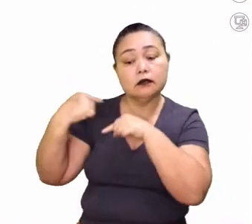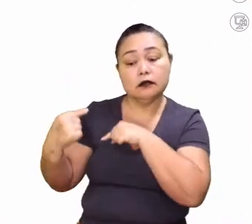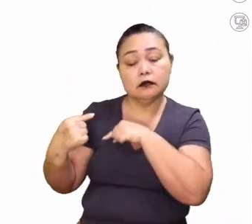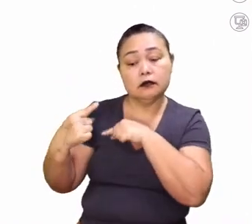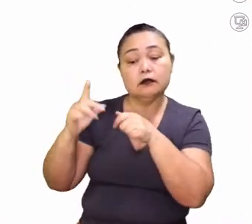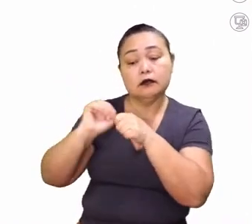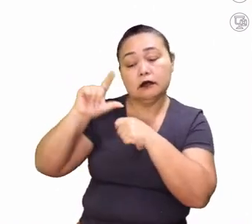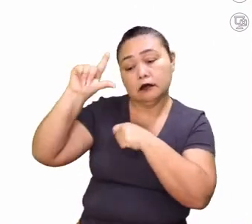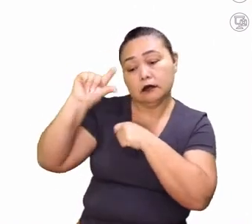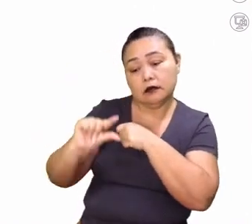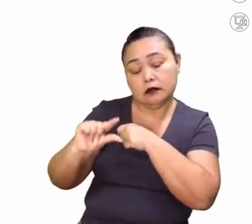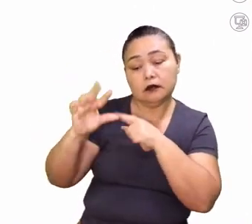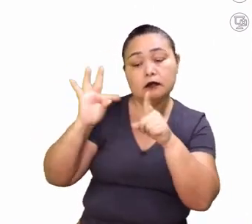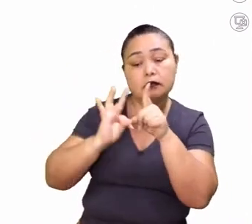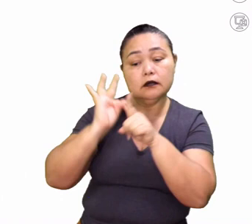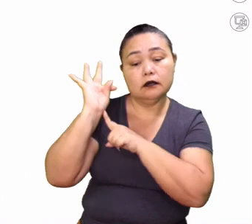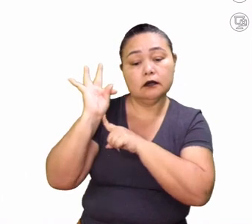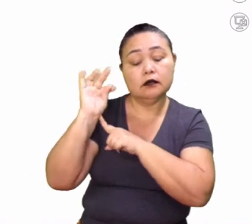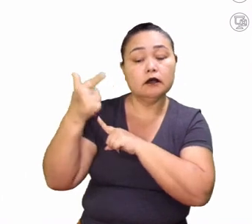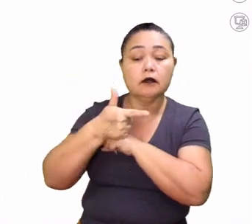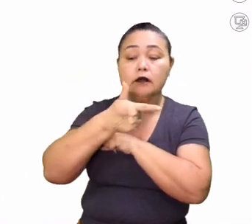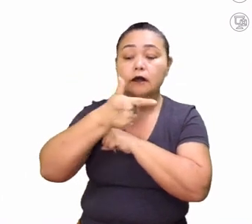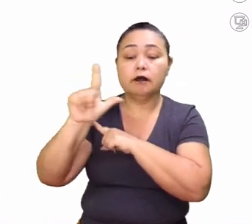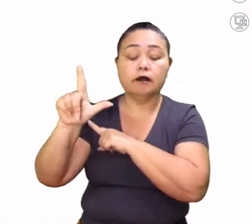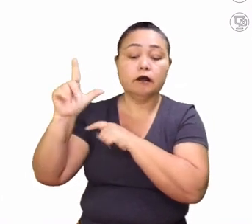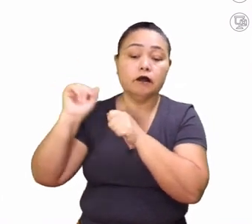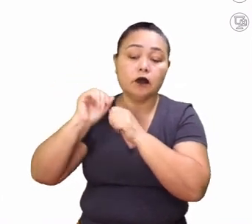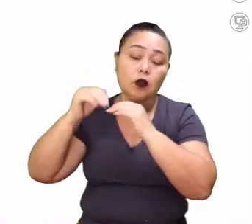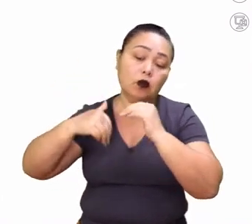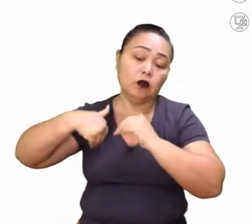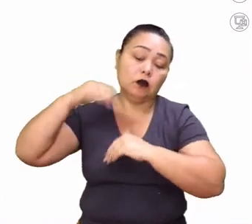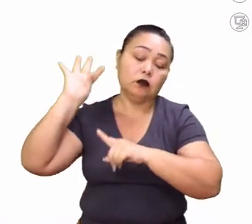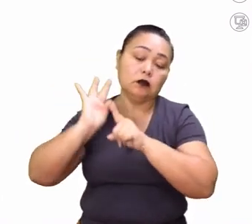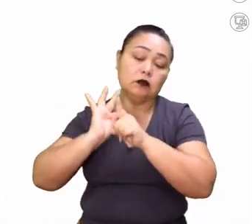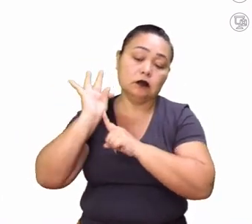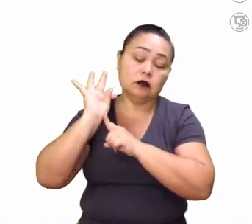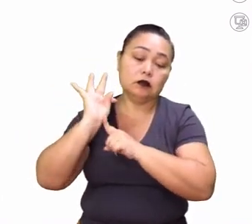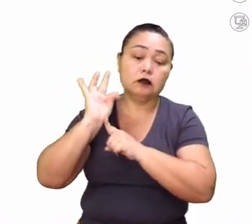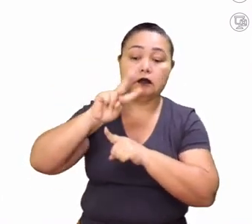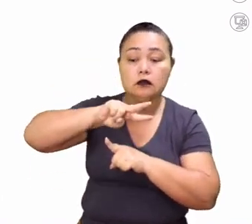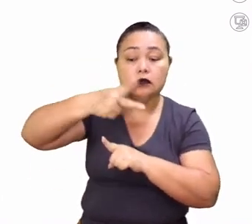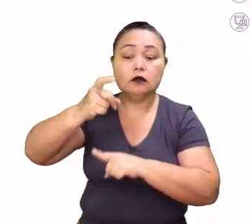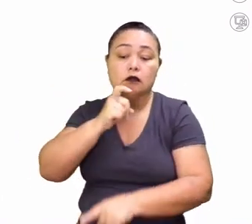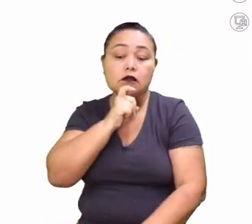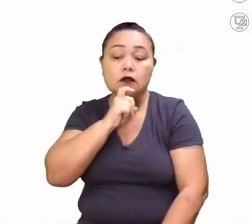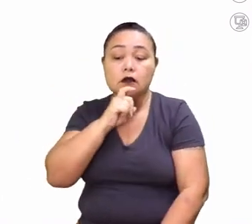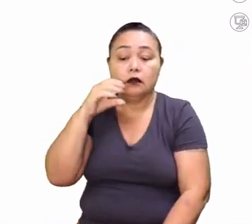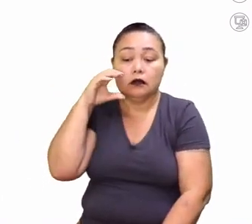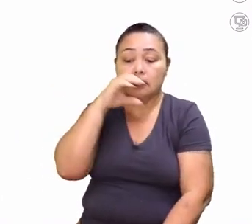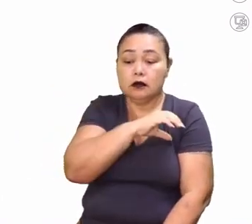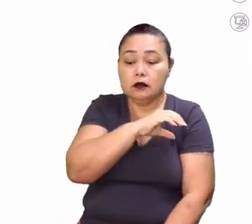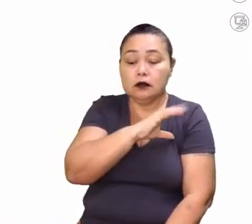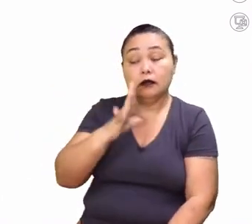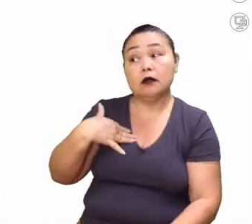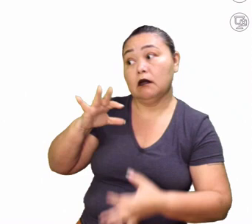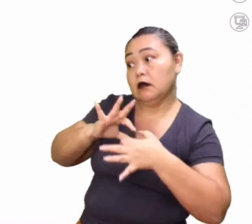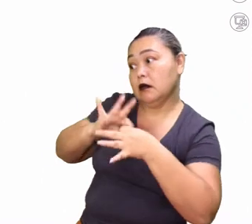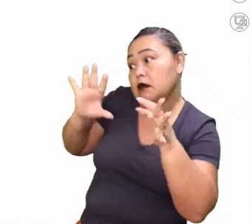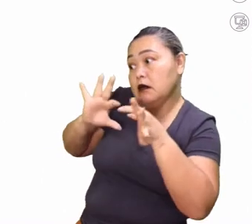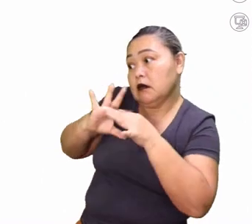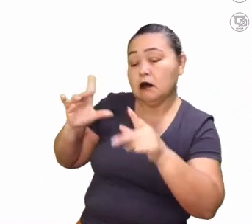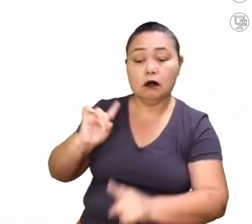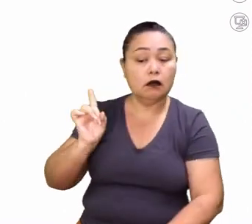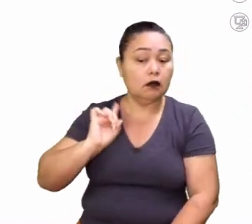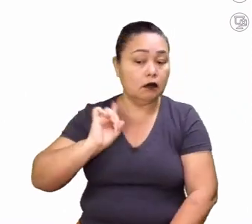é de baixa temperatura que vai para outra fonte de alta temperatura o frio por quente nesse caso não é espontâneo